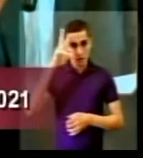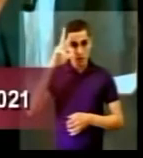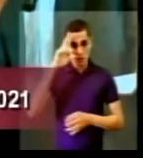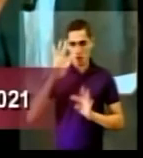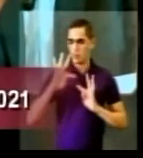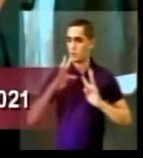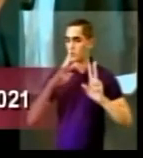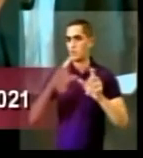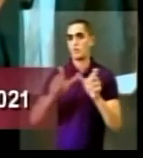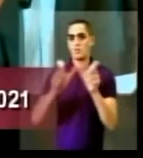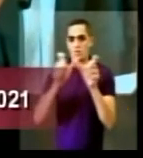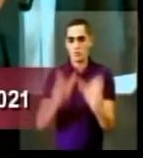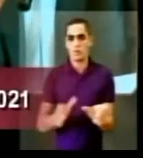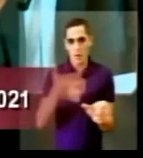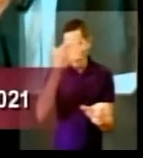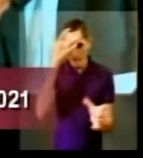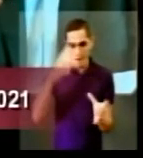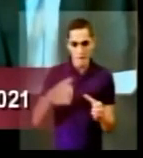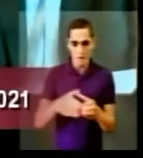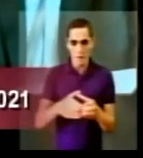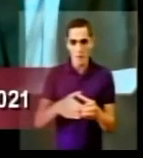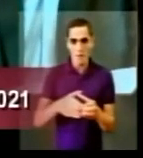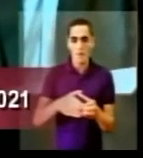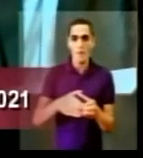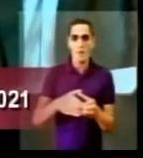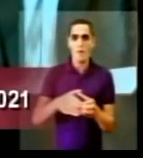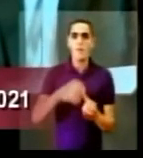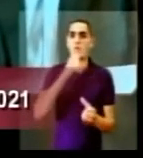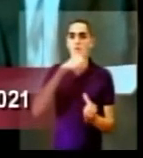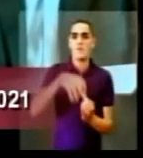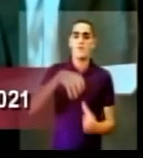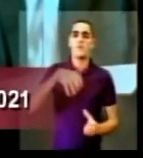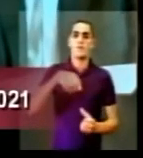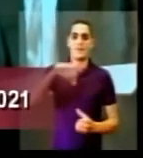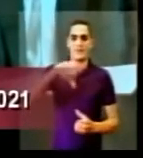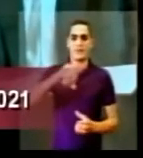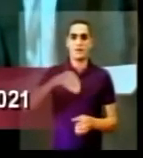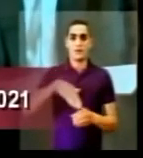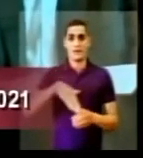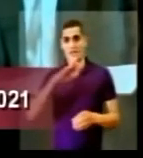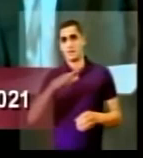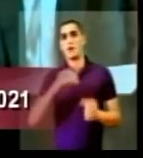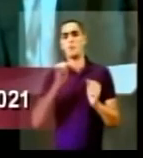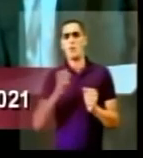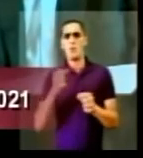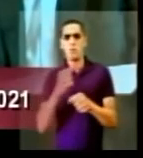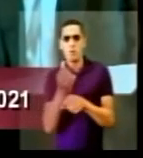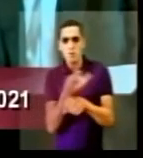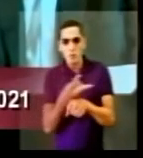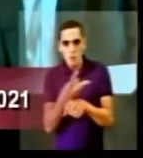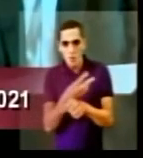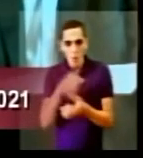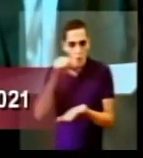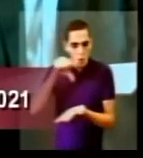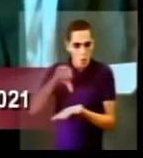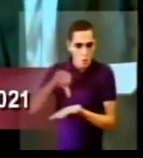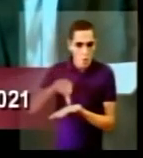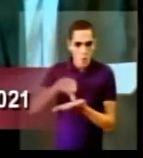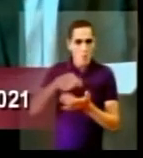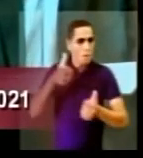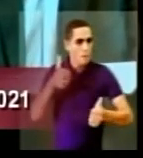de 90 anos poderá procurar uma unidade básica de saúde mais próxima da sua